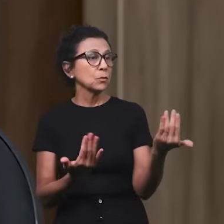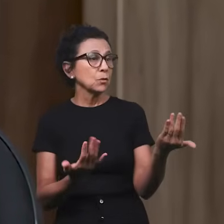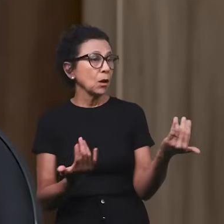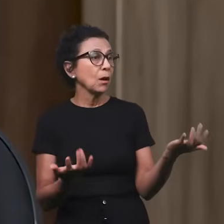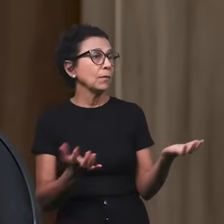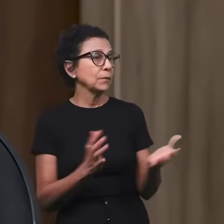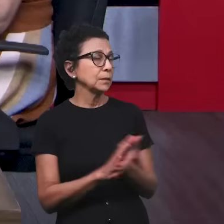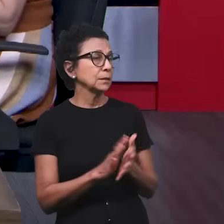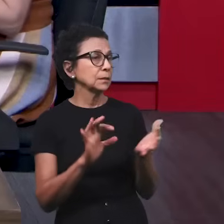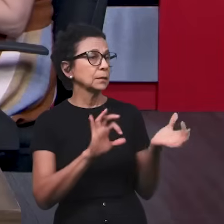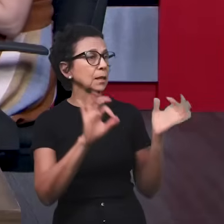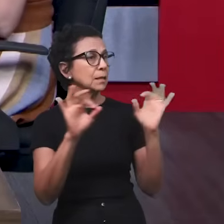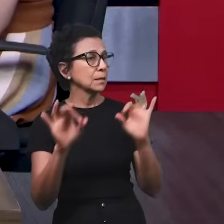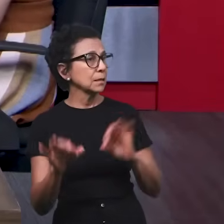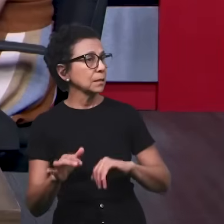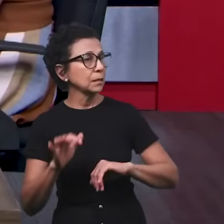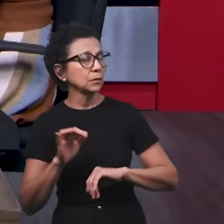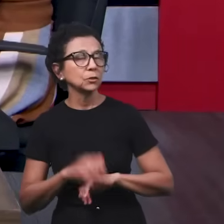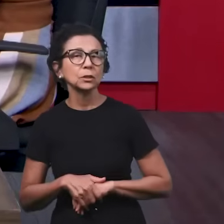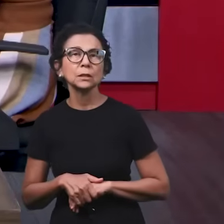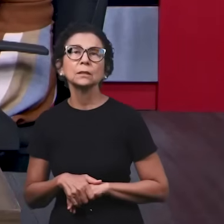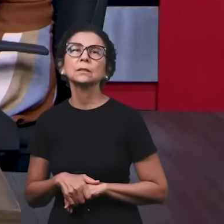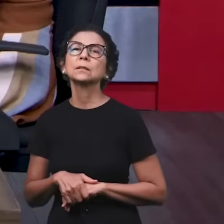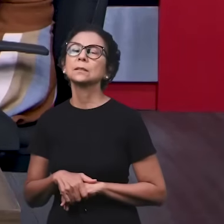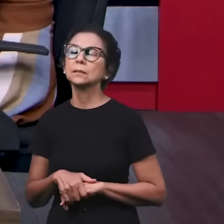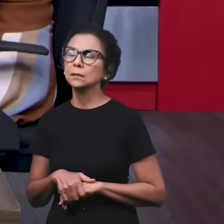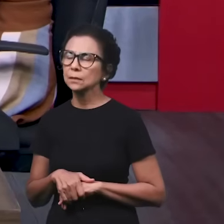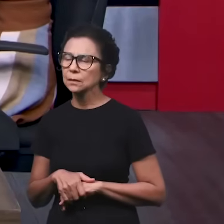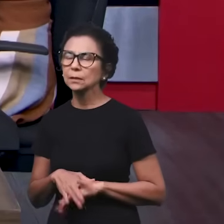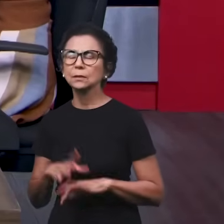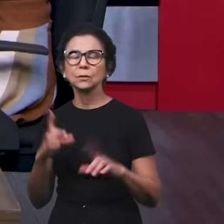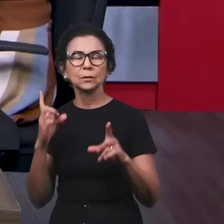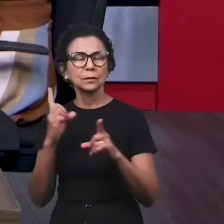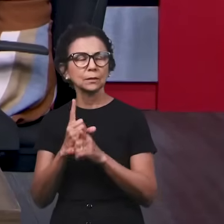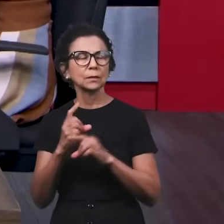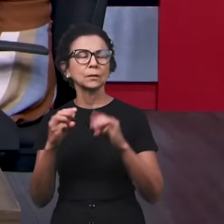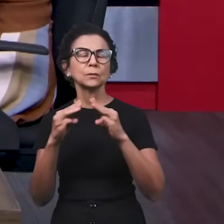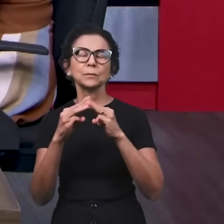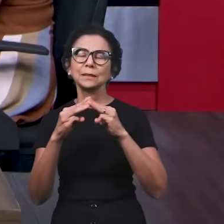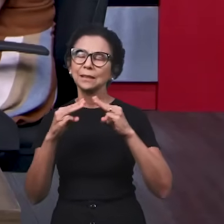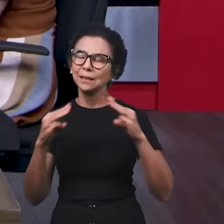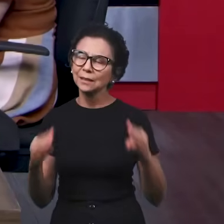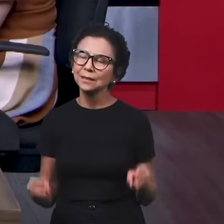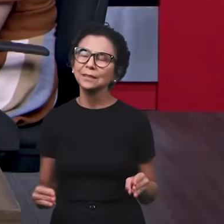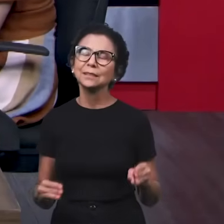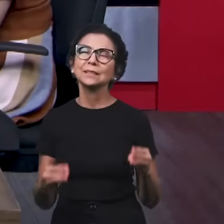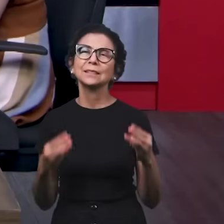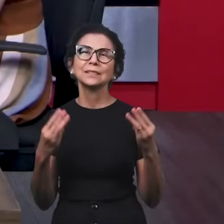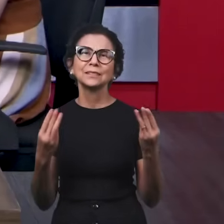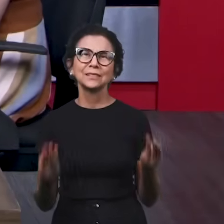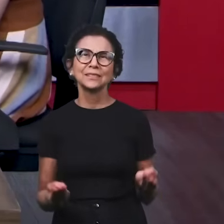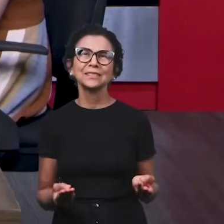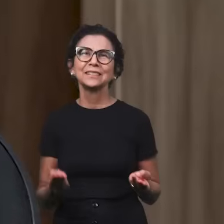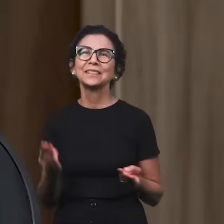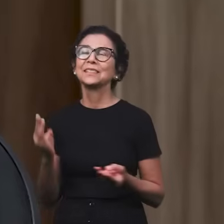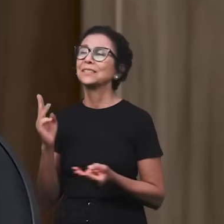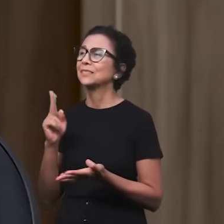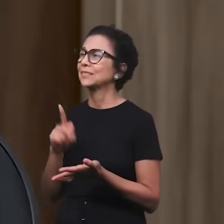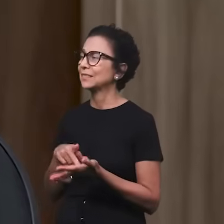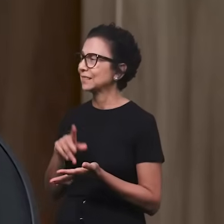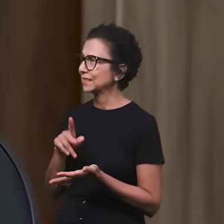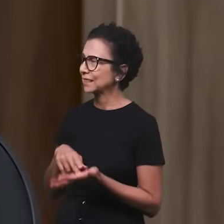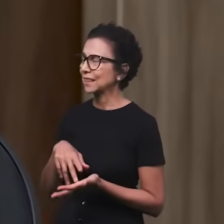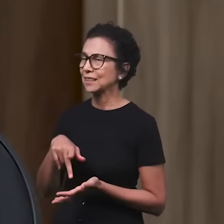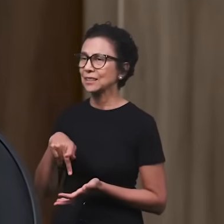Ozeander? Há esperança para os jovens se encontrarem no Manaim. Isso mesmo. Não é, Kézia? Temos